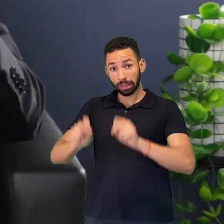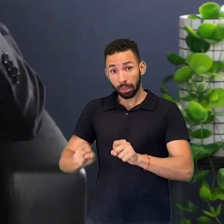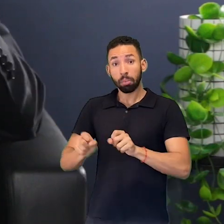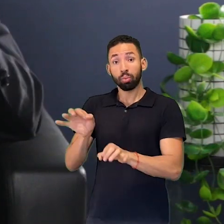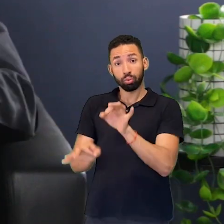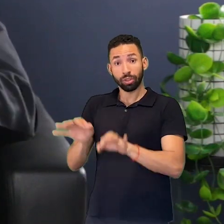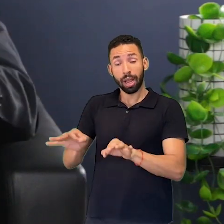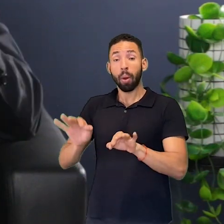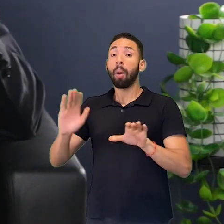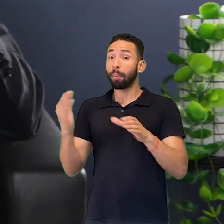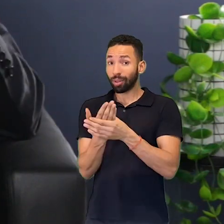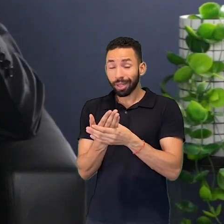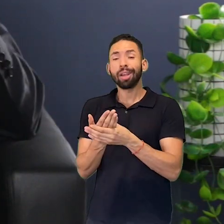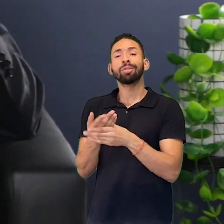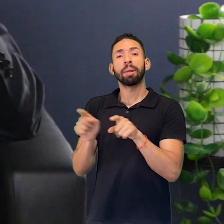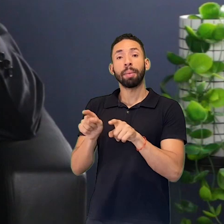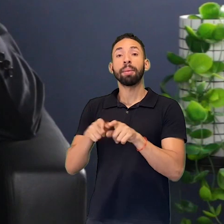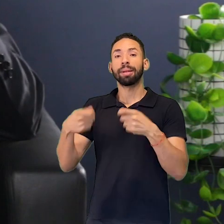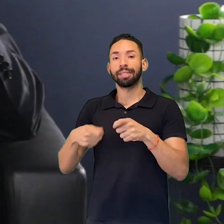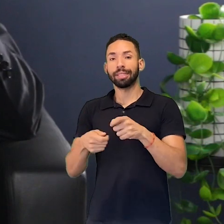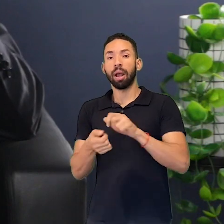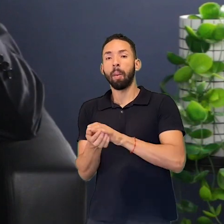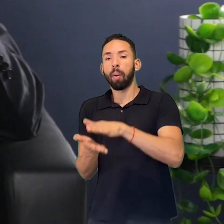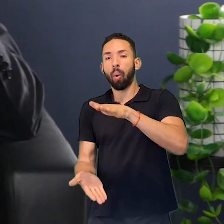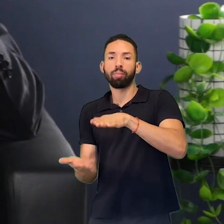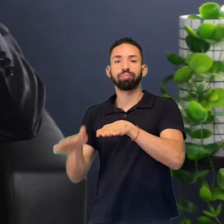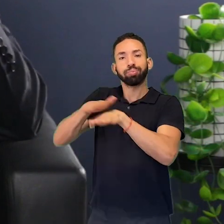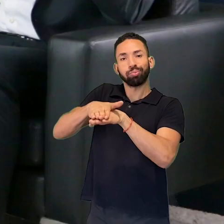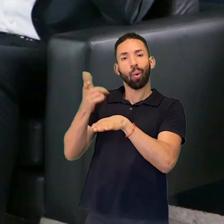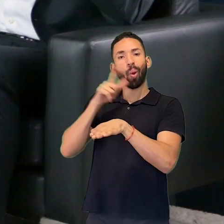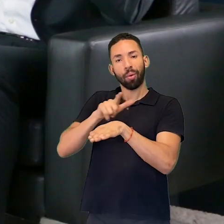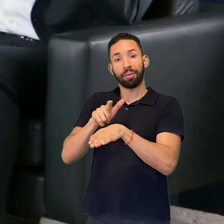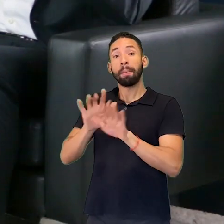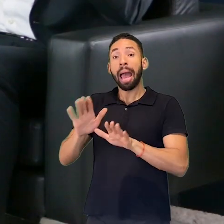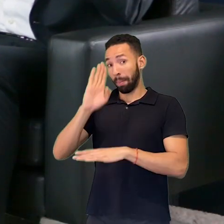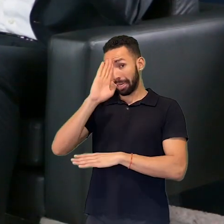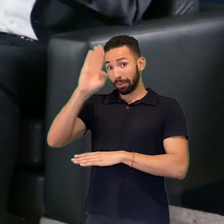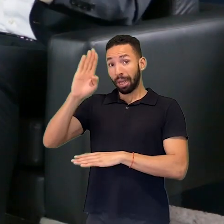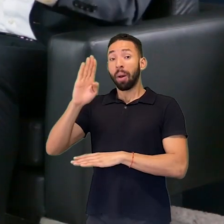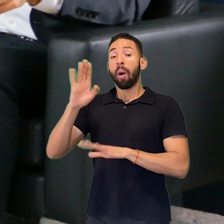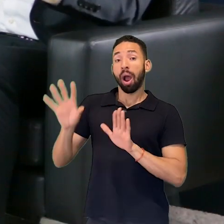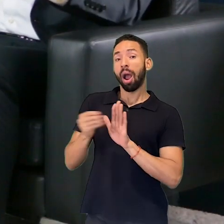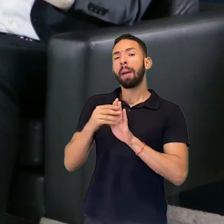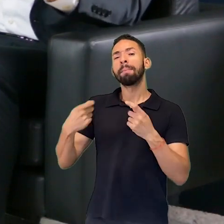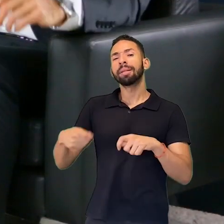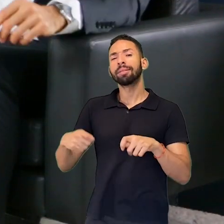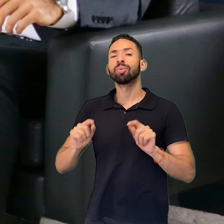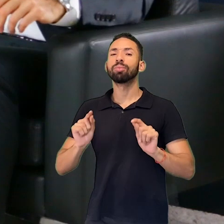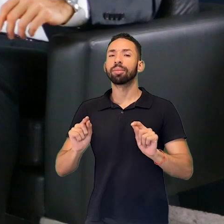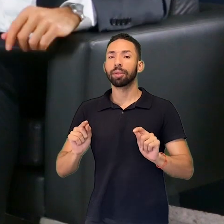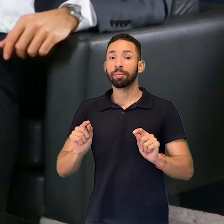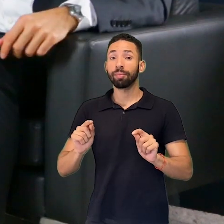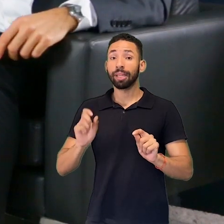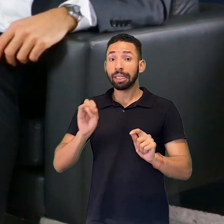judicial, e aquele processo também tem que ter tramitação prioritária. A única ressalva que deve ser feita é